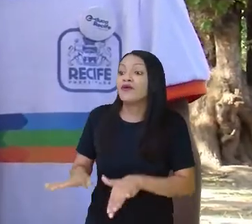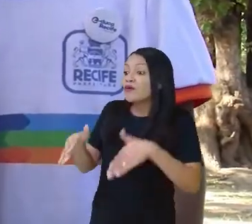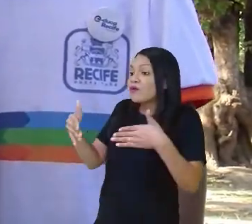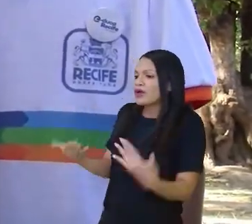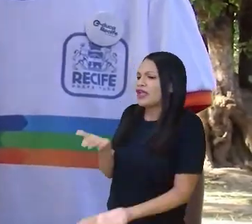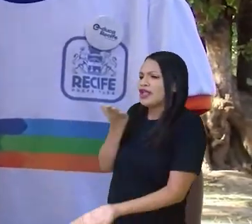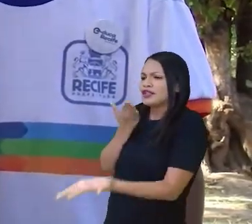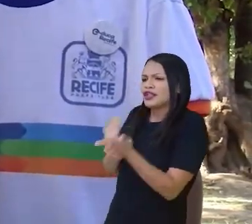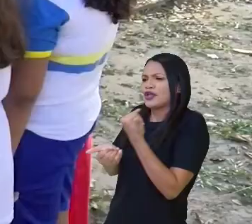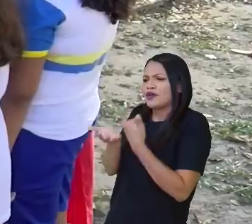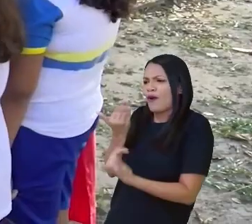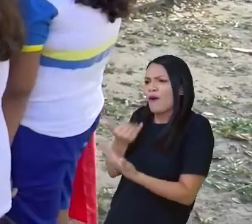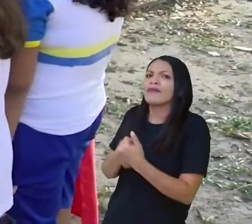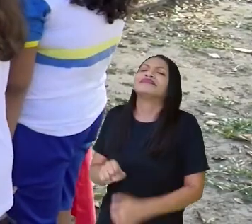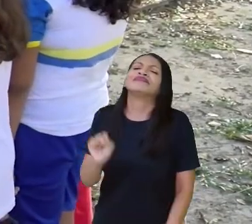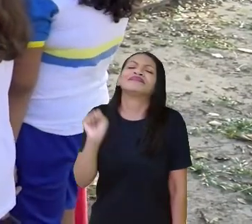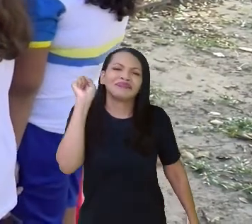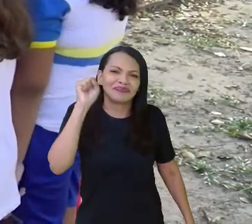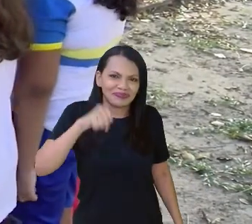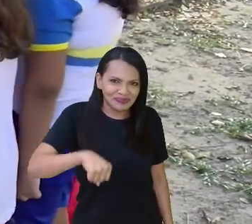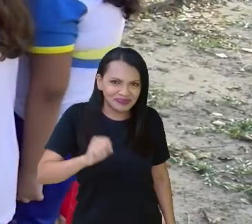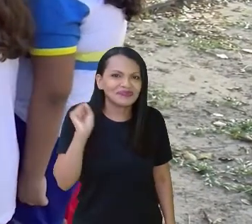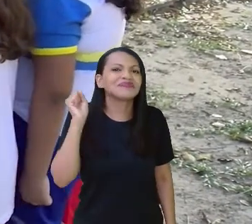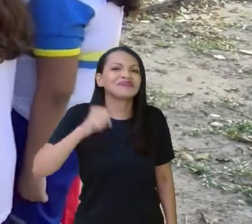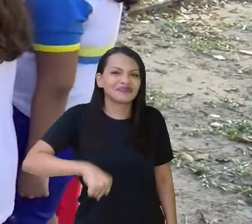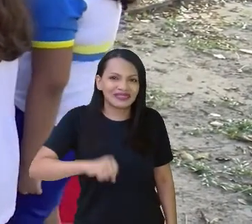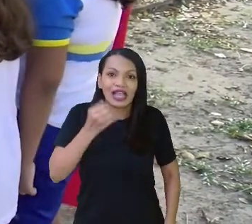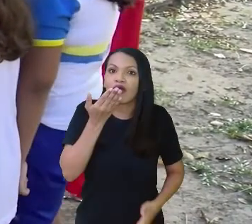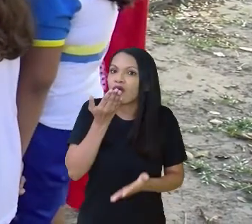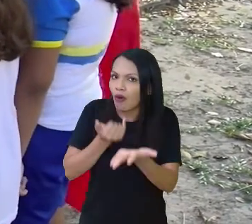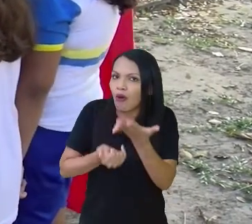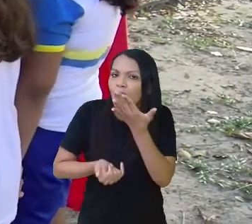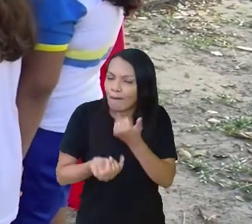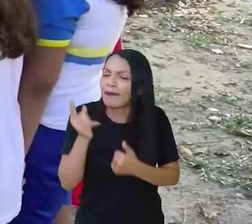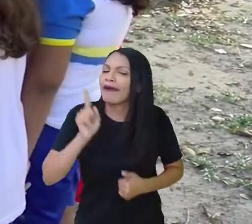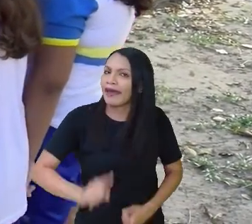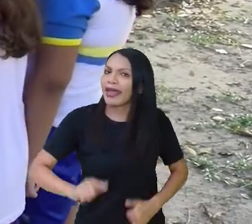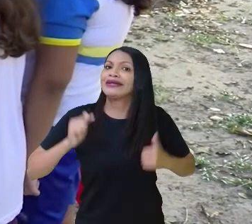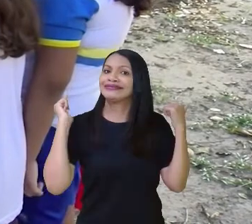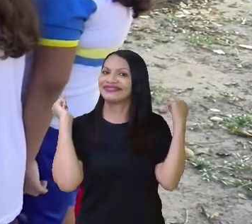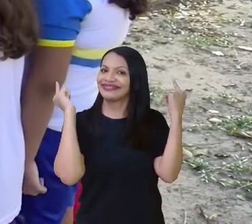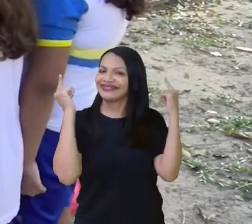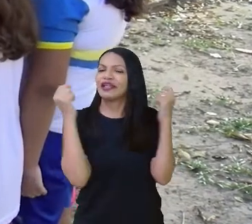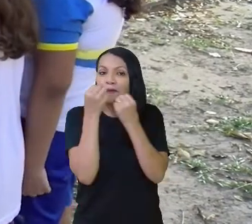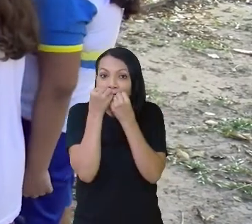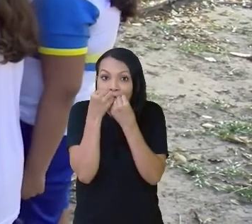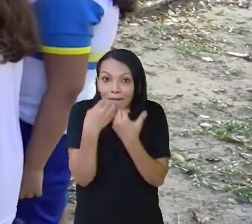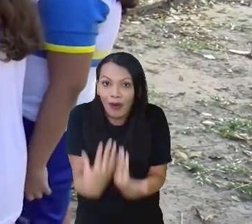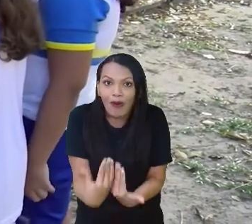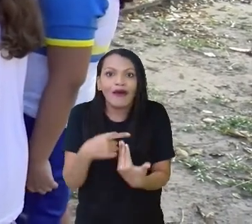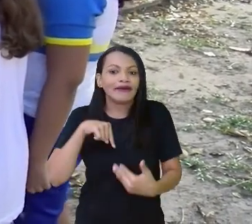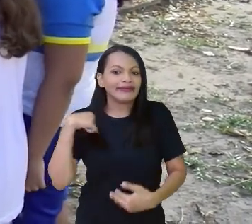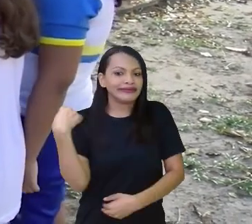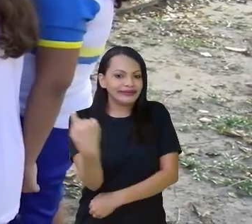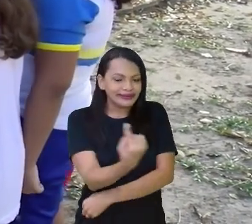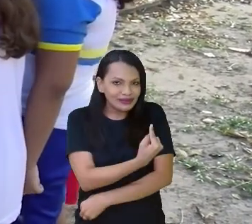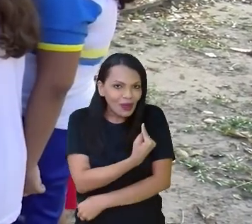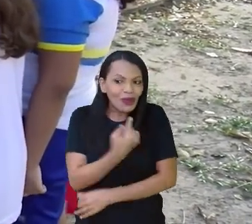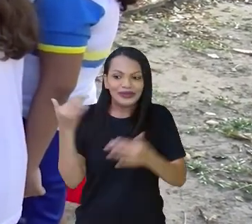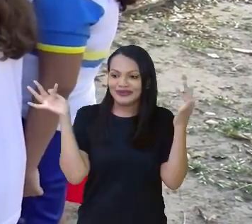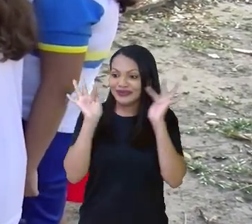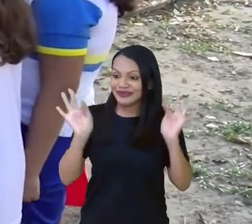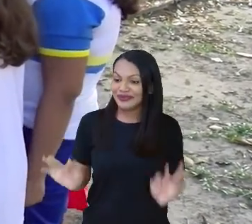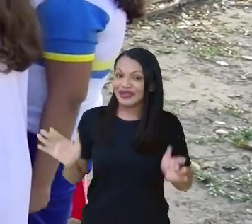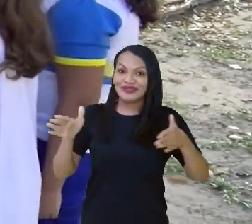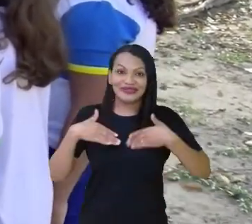come! Isso mesmo! Comer é muito divertido, né? E deixa a gente muito feliz,